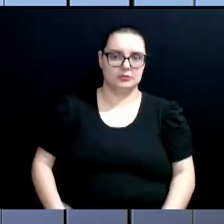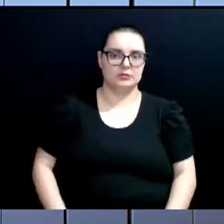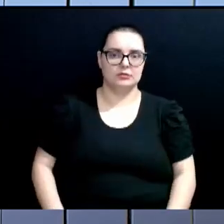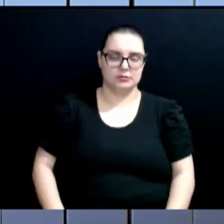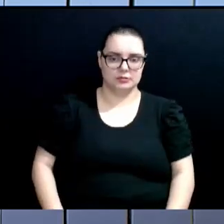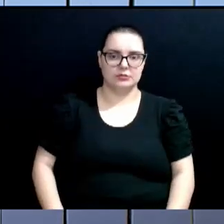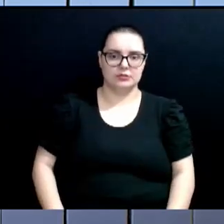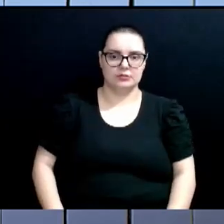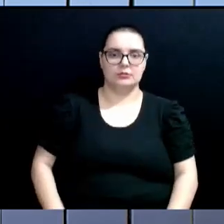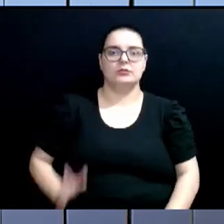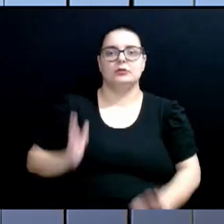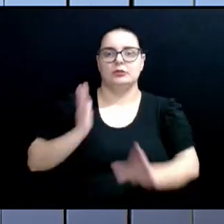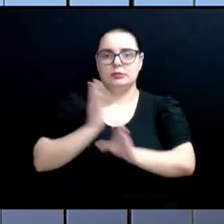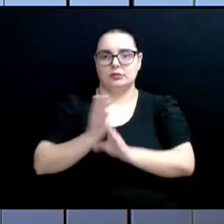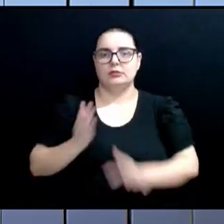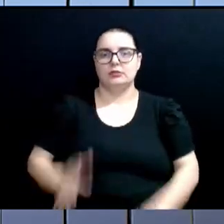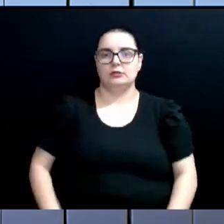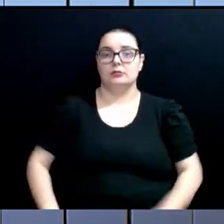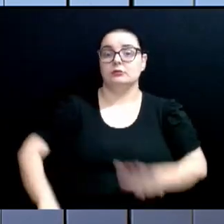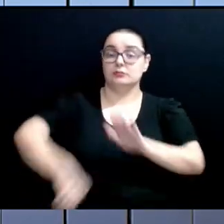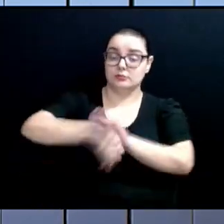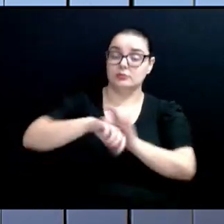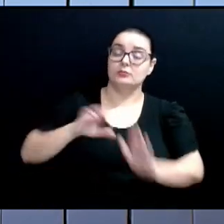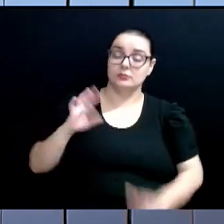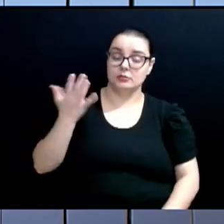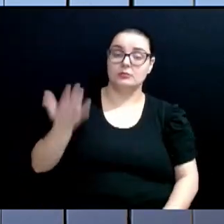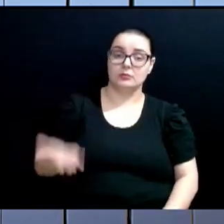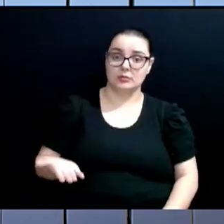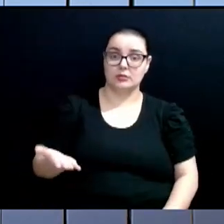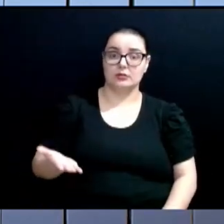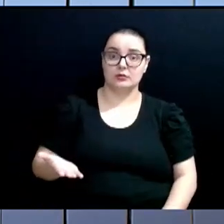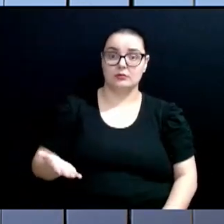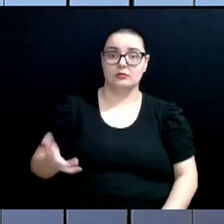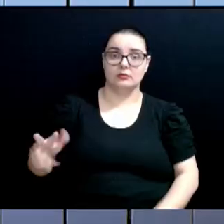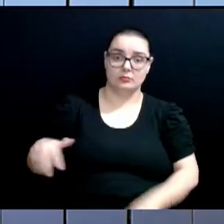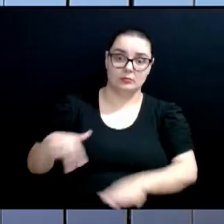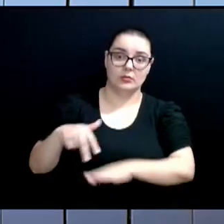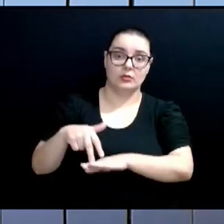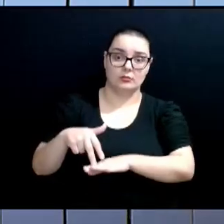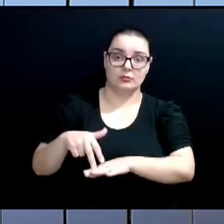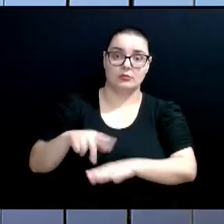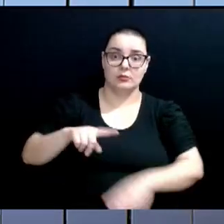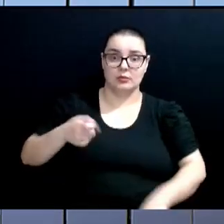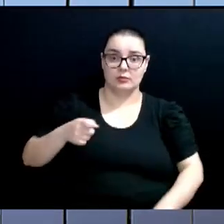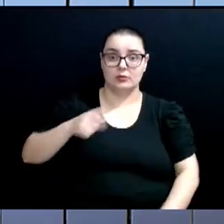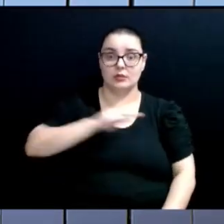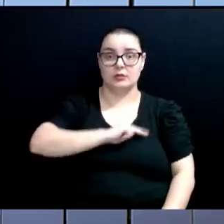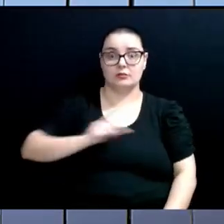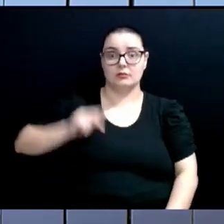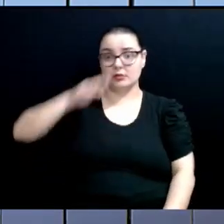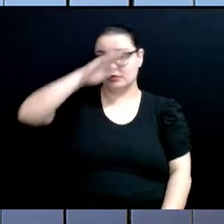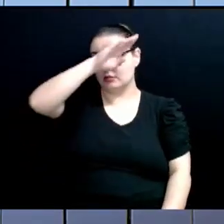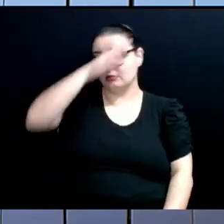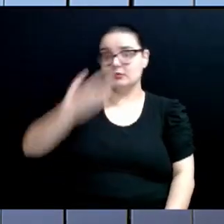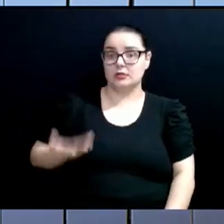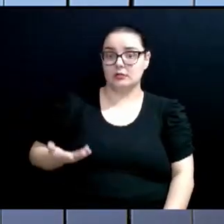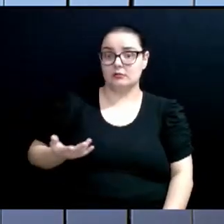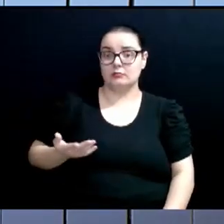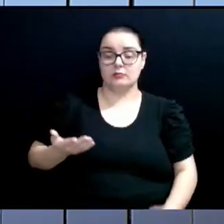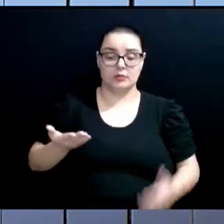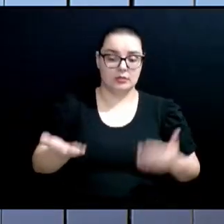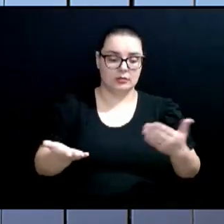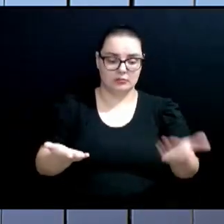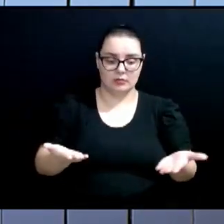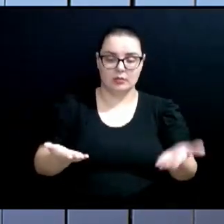identificou um crime que ocorreu e que foi protagonizado pelo ex-presidente Jair Bolsonaro, nesses dois episódios, a